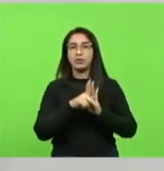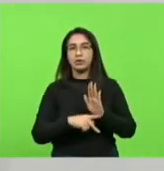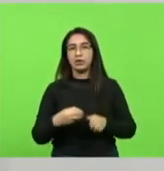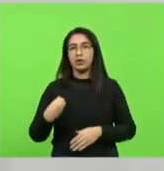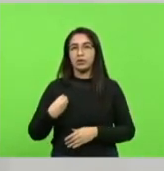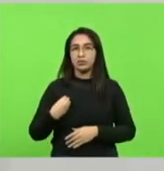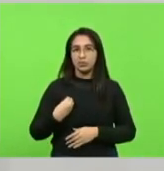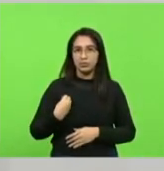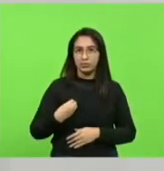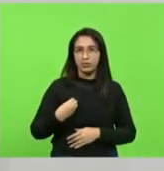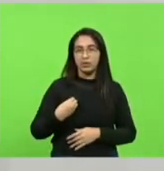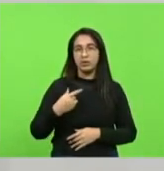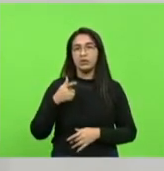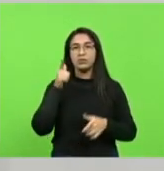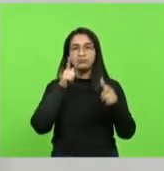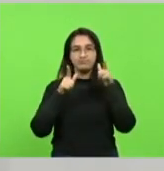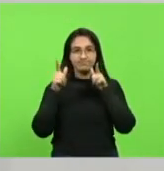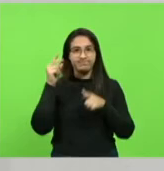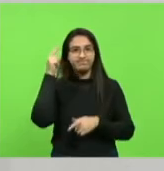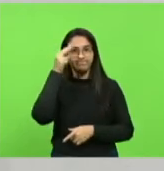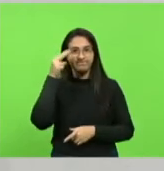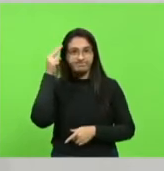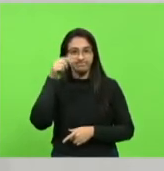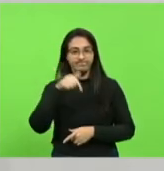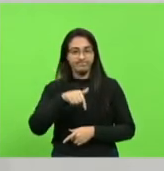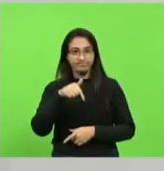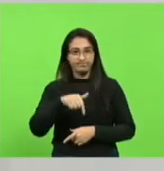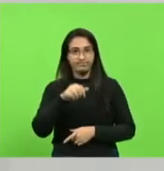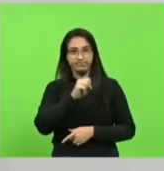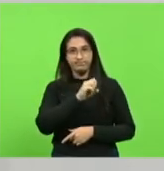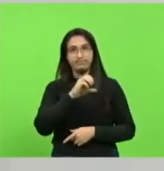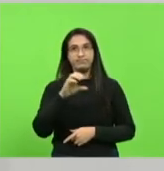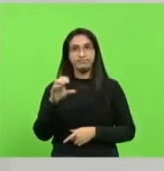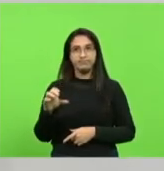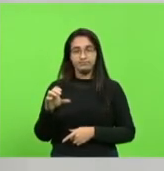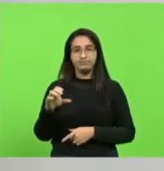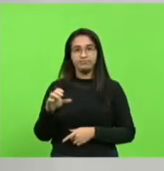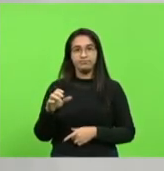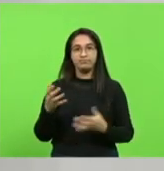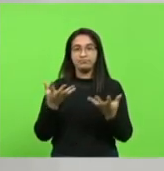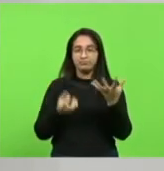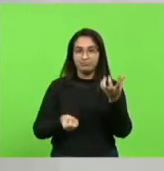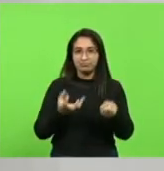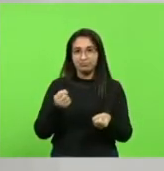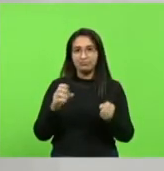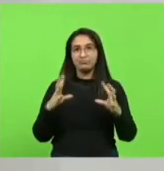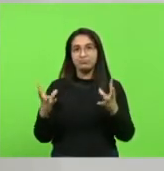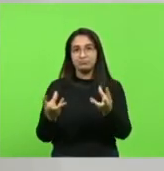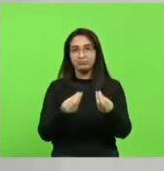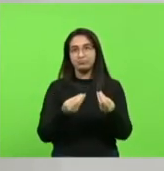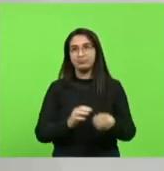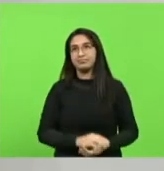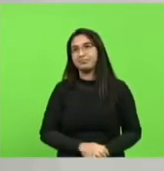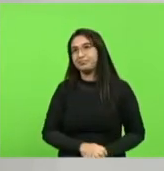realizarem os seus sonhos nessa terra promissora que acolhe tão bem a todos nós.